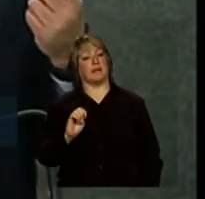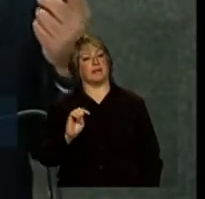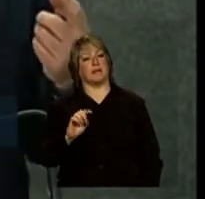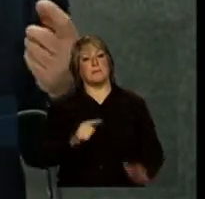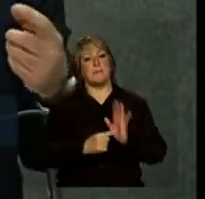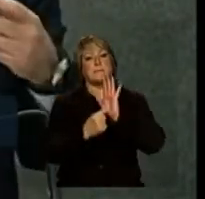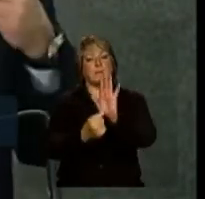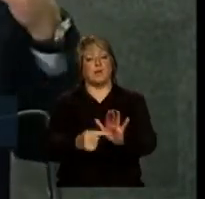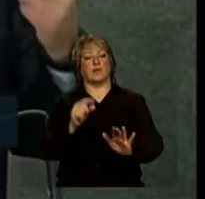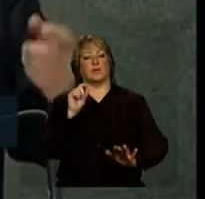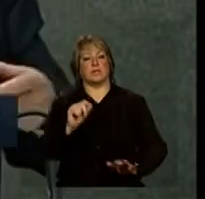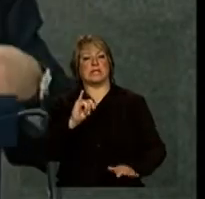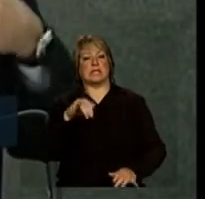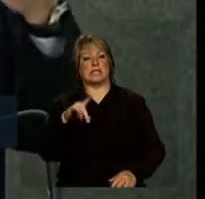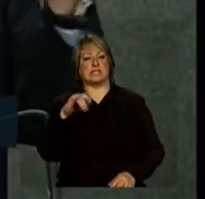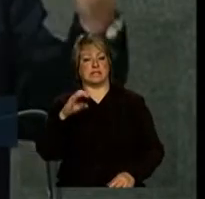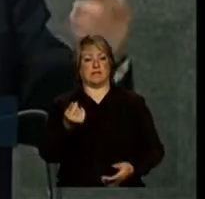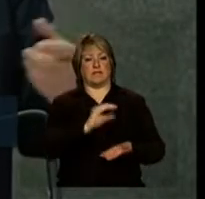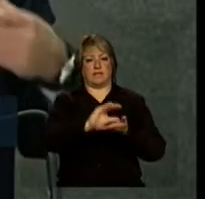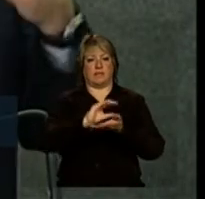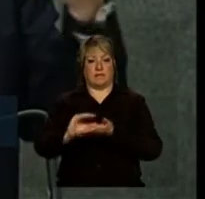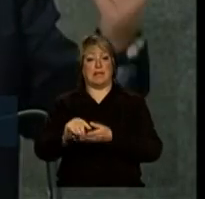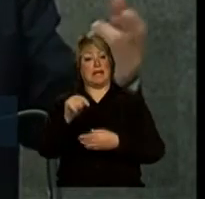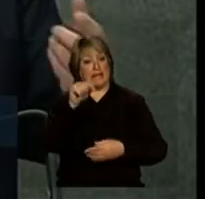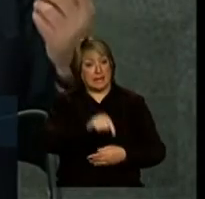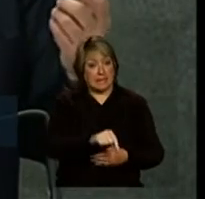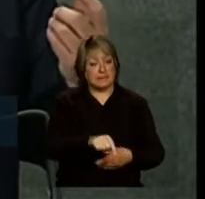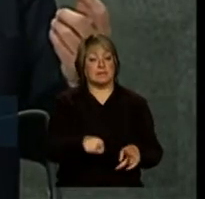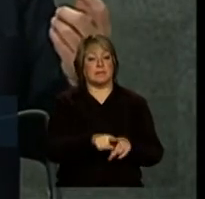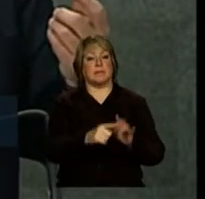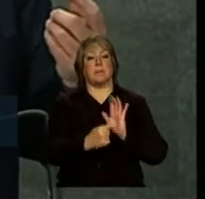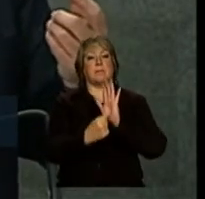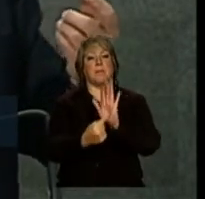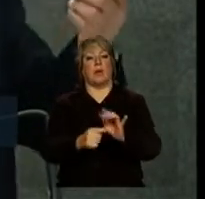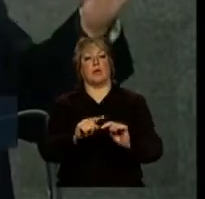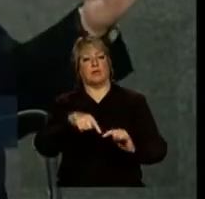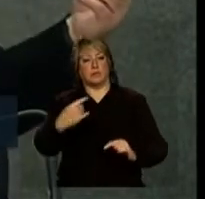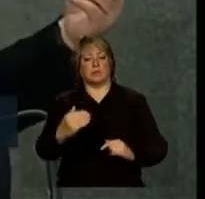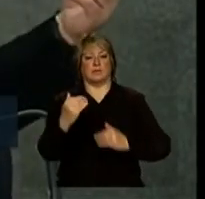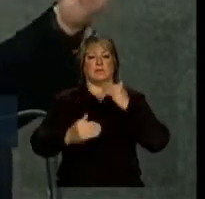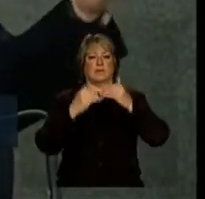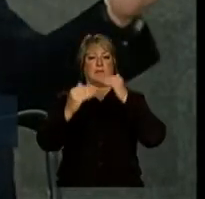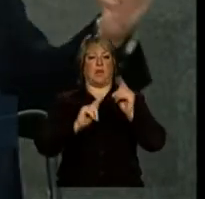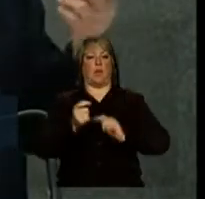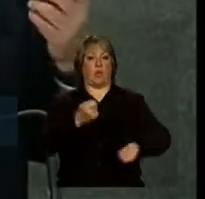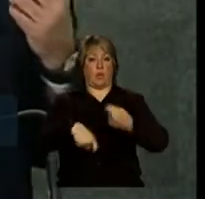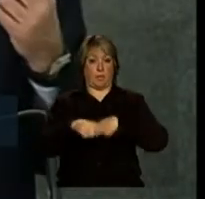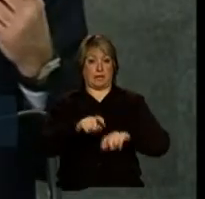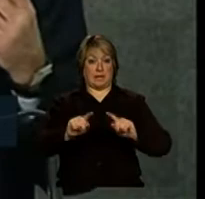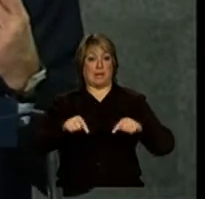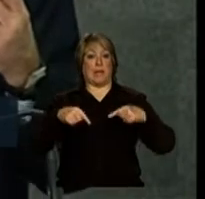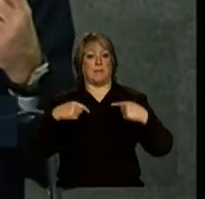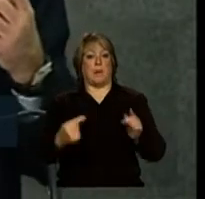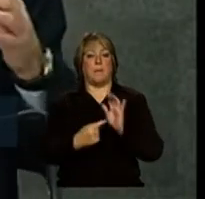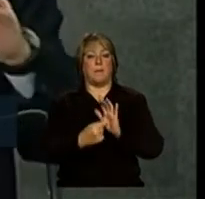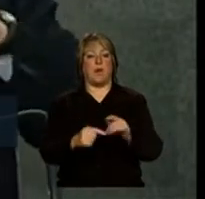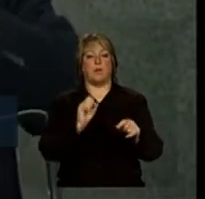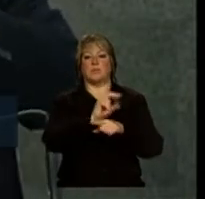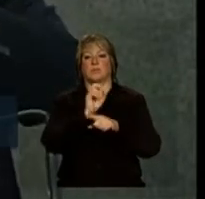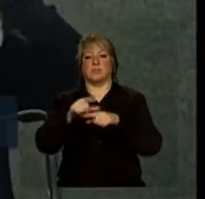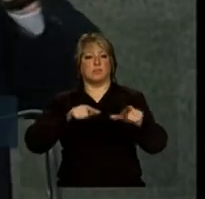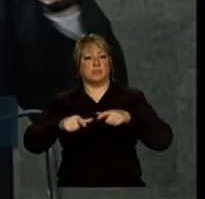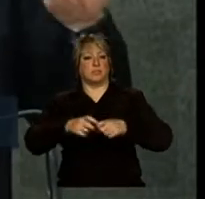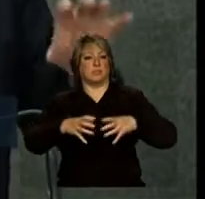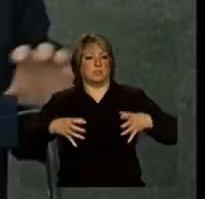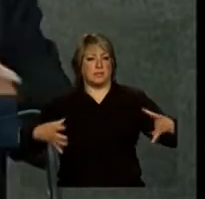e o índice de investimentos é que e filho o crescimento desenvolvimento da economia e que no fim e filha geração de empregos